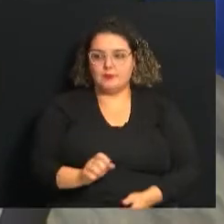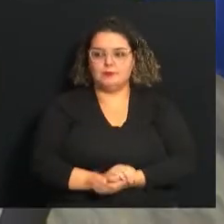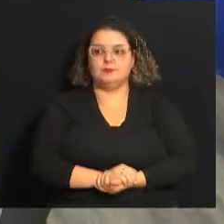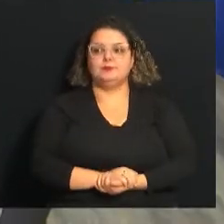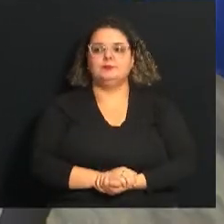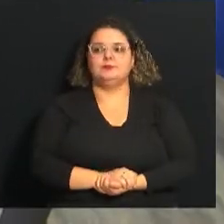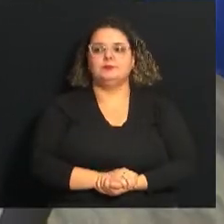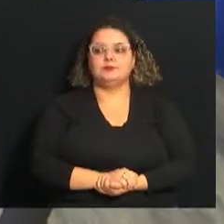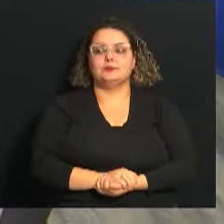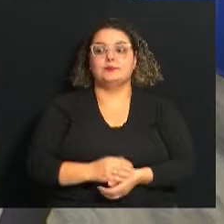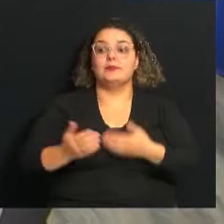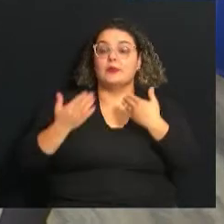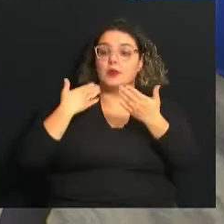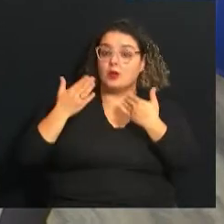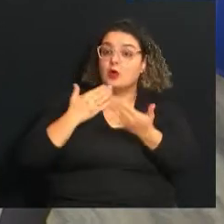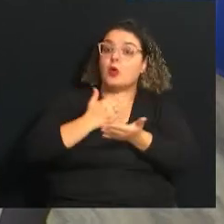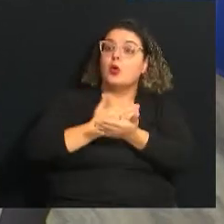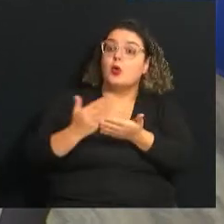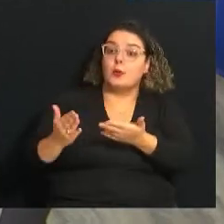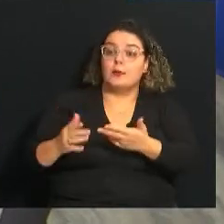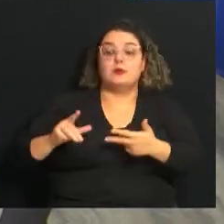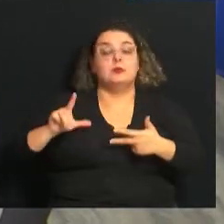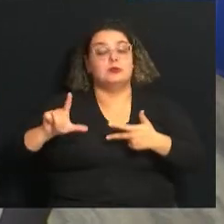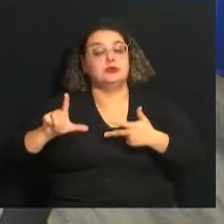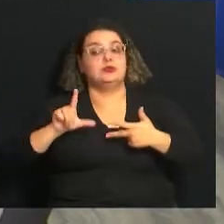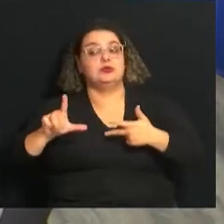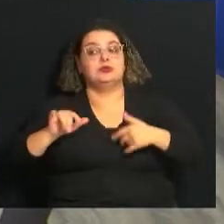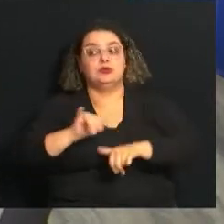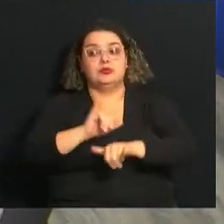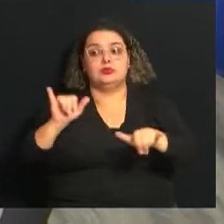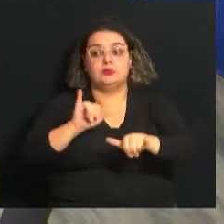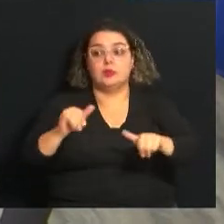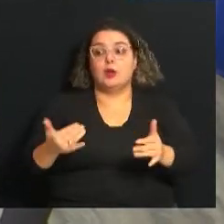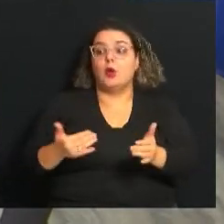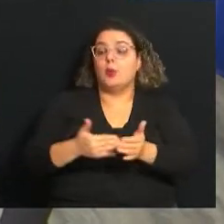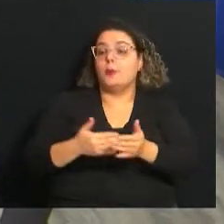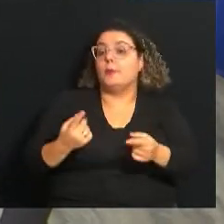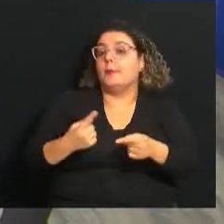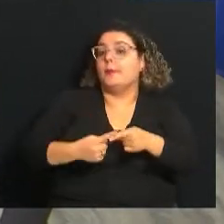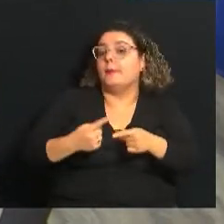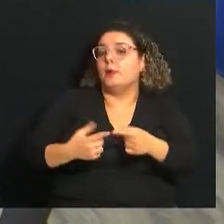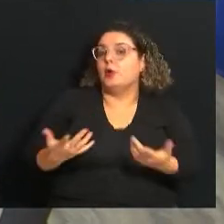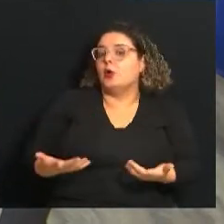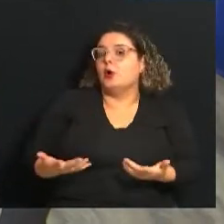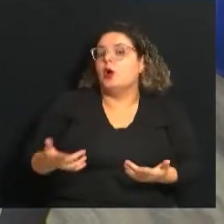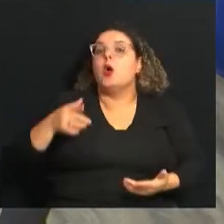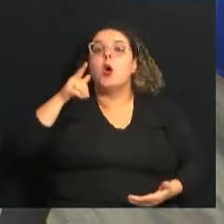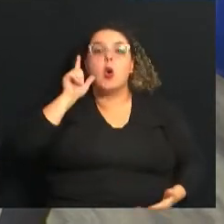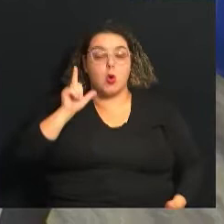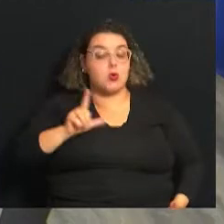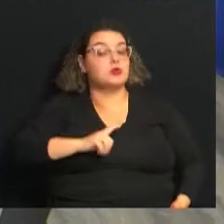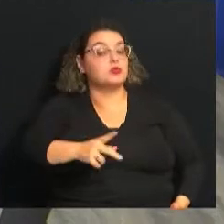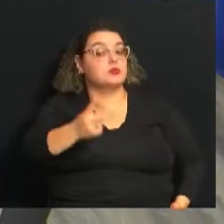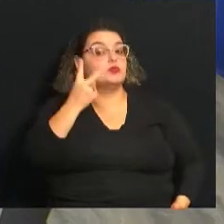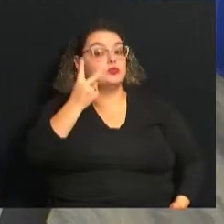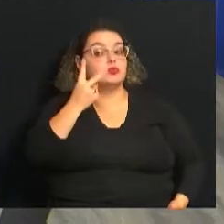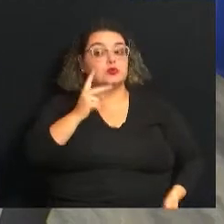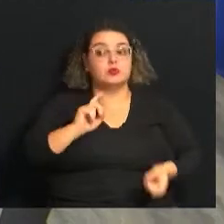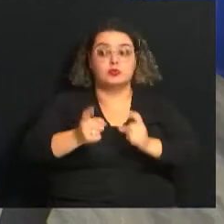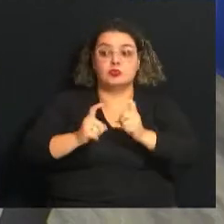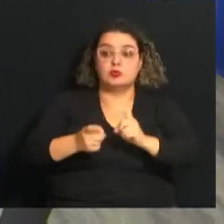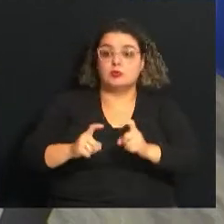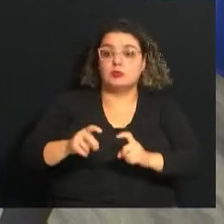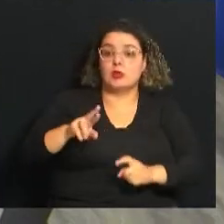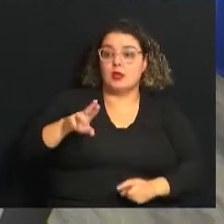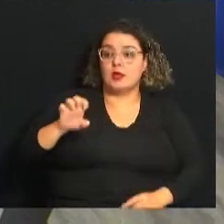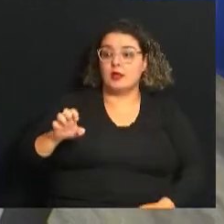E a gente começa com as notícias do Legislativo, até porque ontem nós tivemos 2 reuniões extraordinárias. Então,